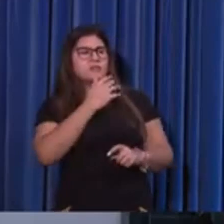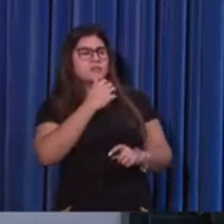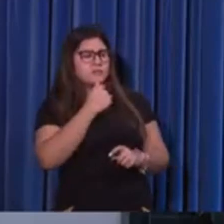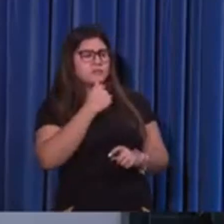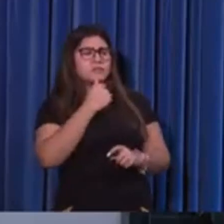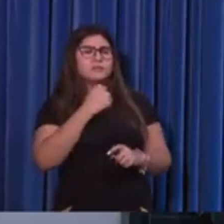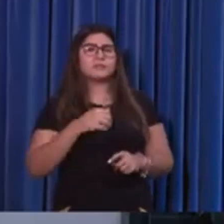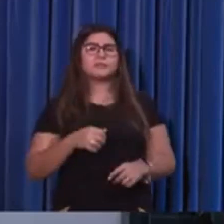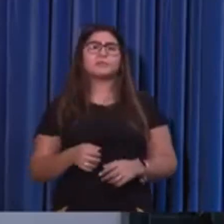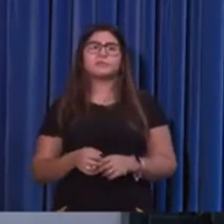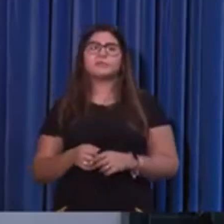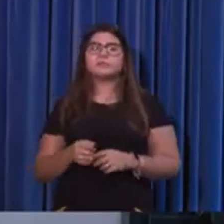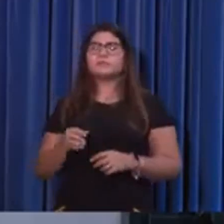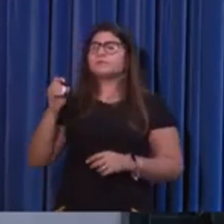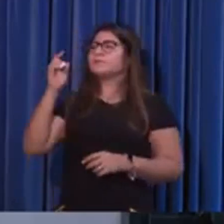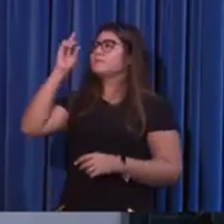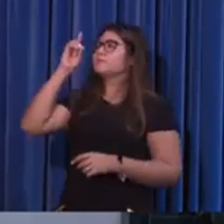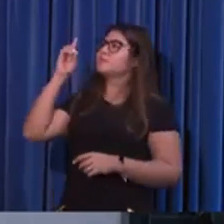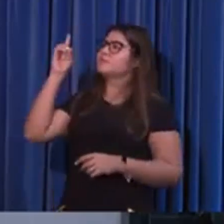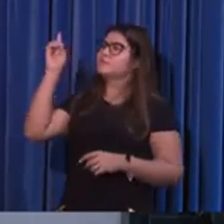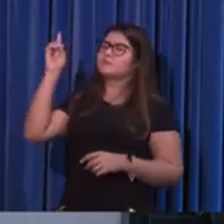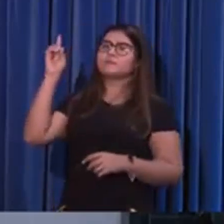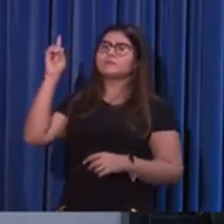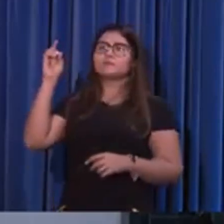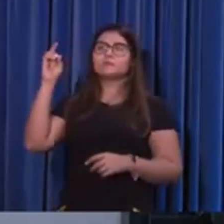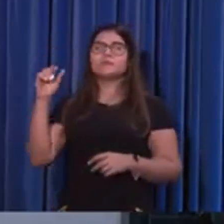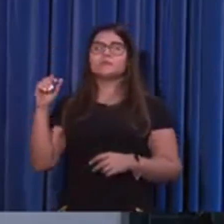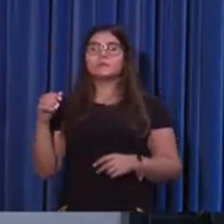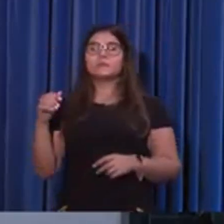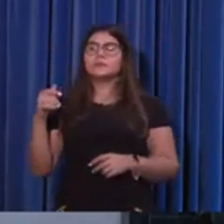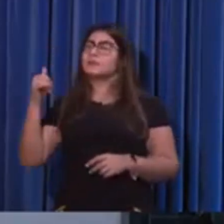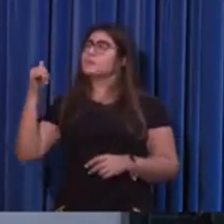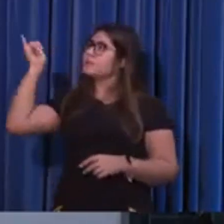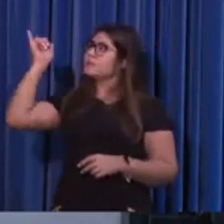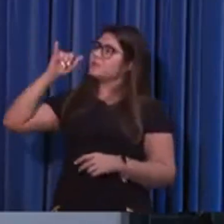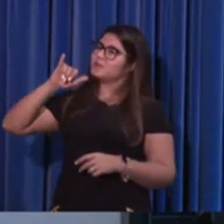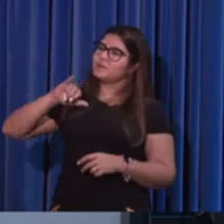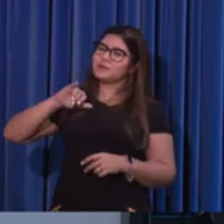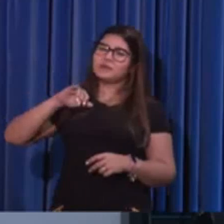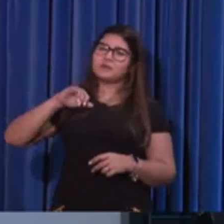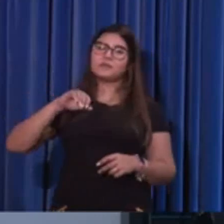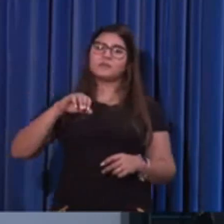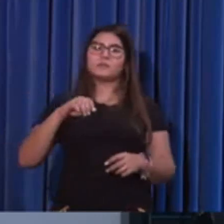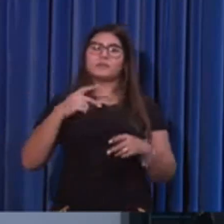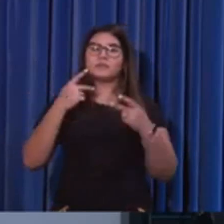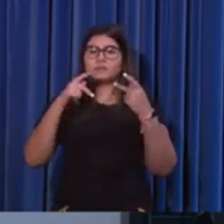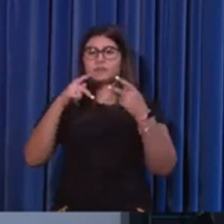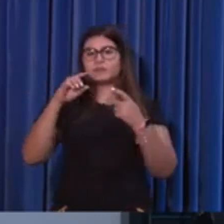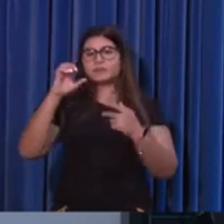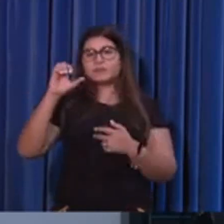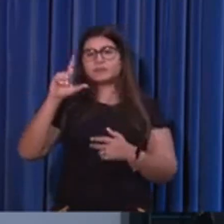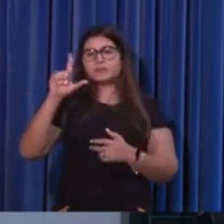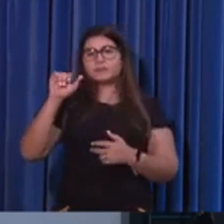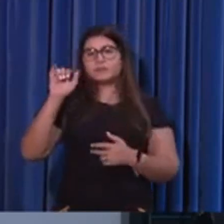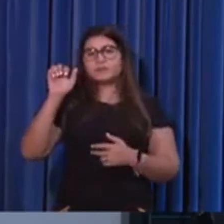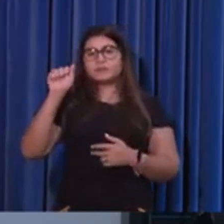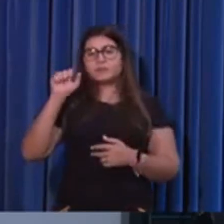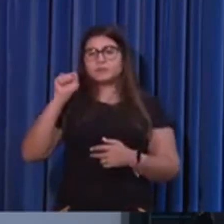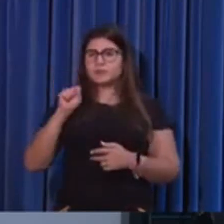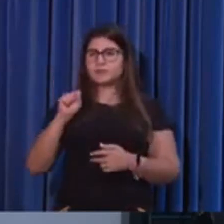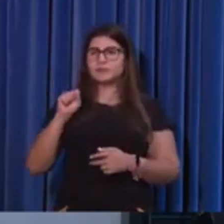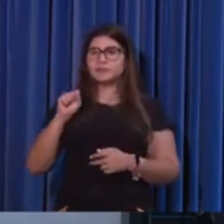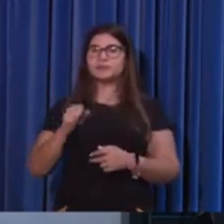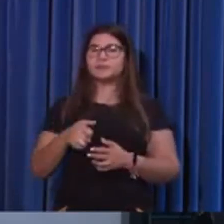ainda, através do profeta Elias, exorta o povo, e a seguir vem 400 anos aproximadamente